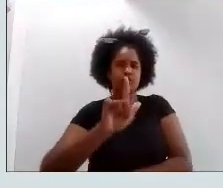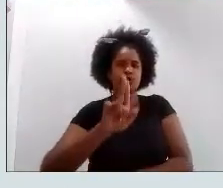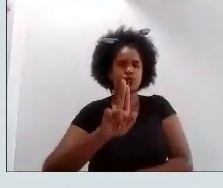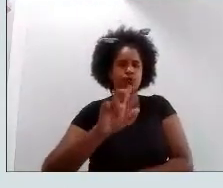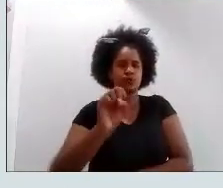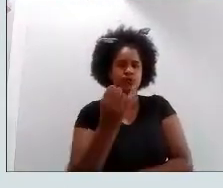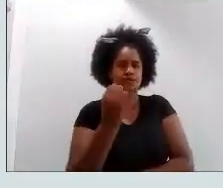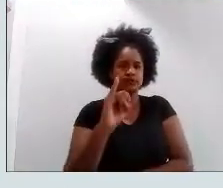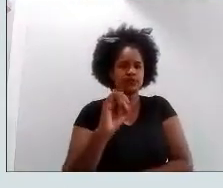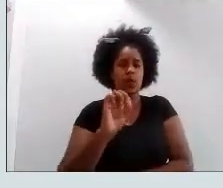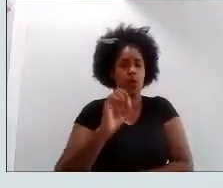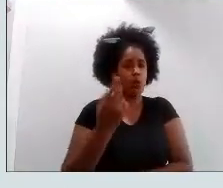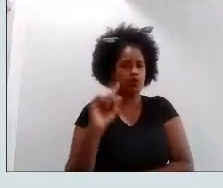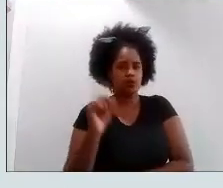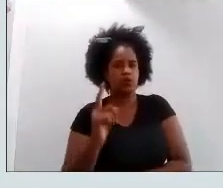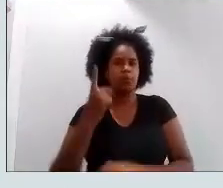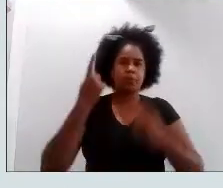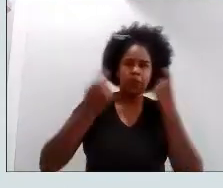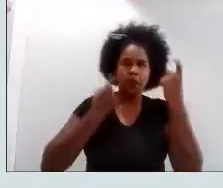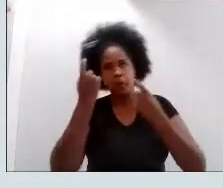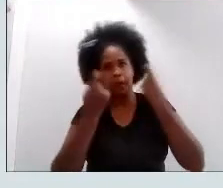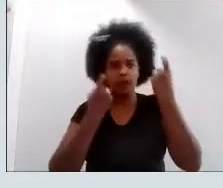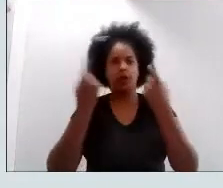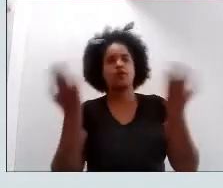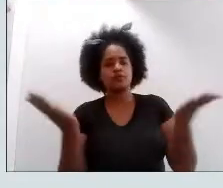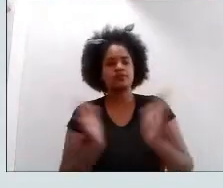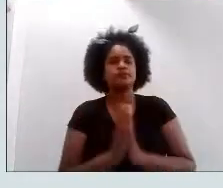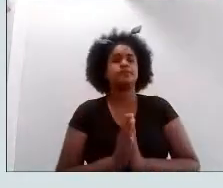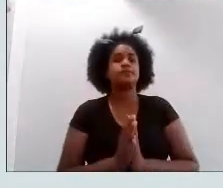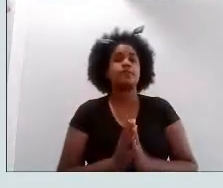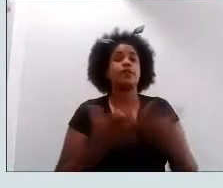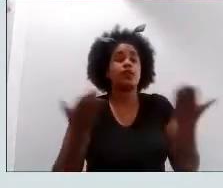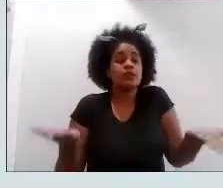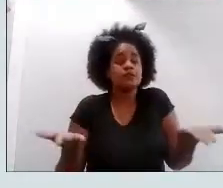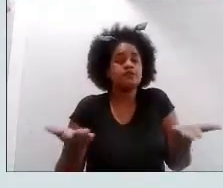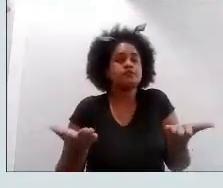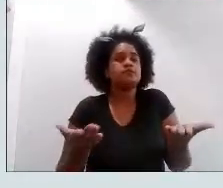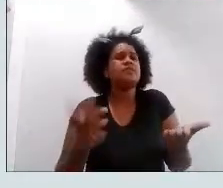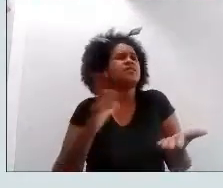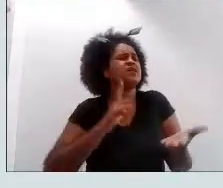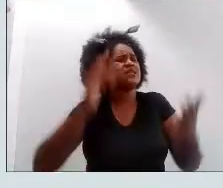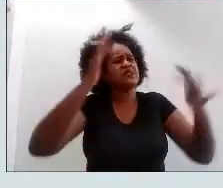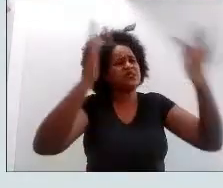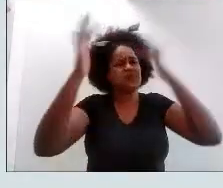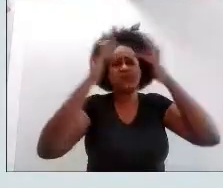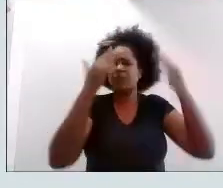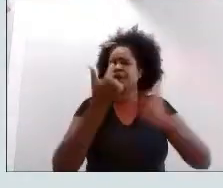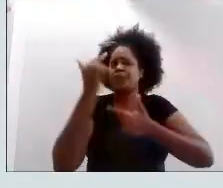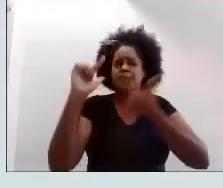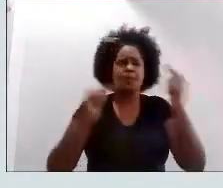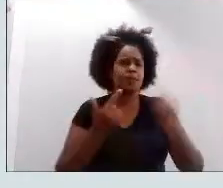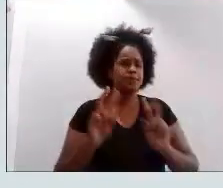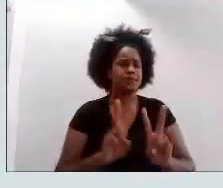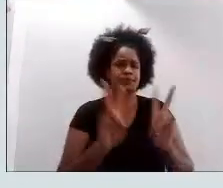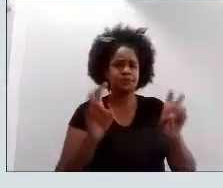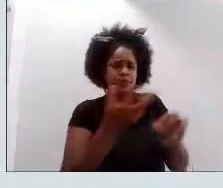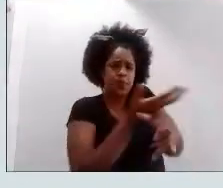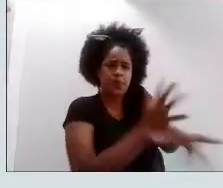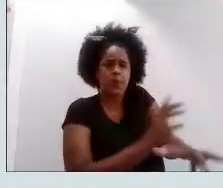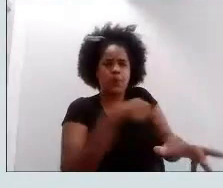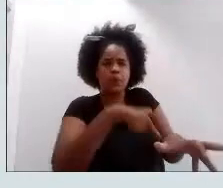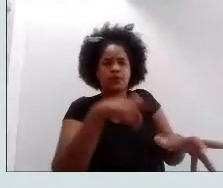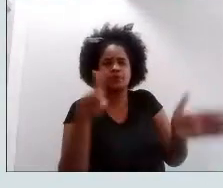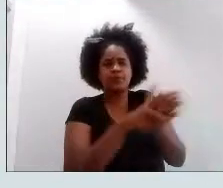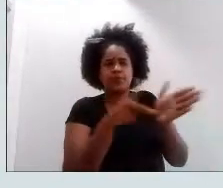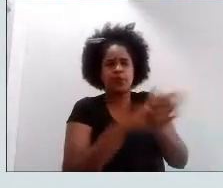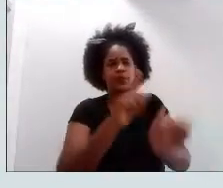E a gente tem outras teorias sobre o fóssil de Luzia, sobre outros fósseis que são considerados como